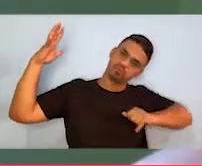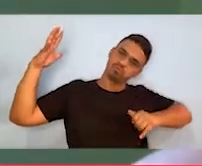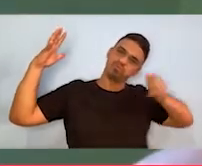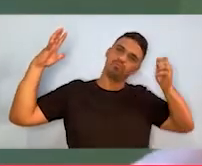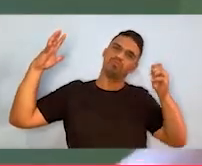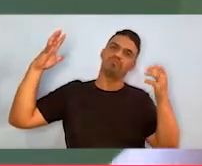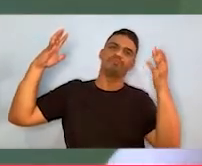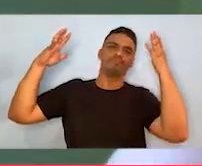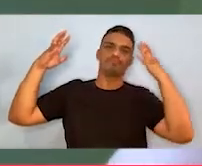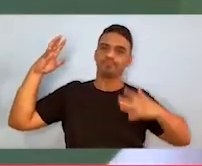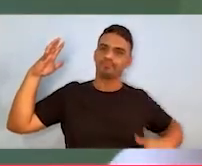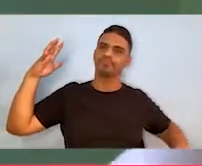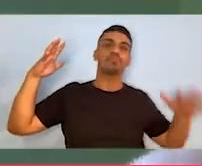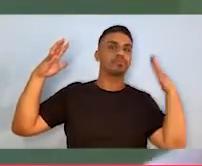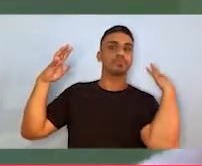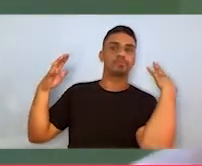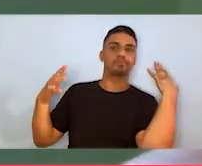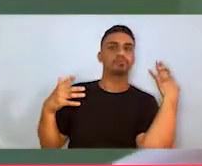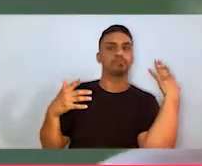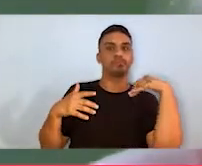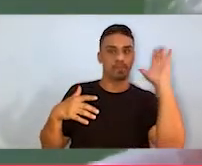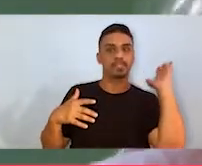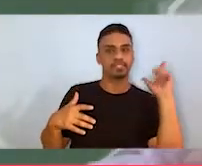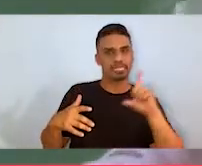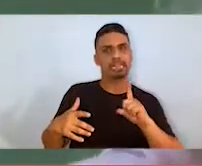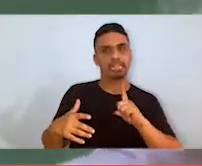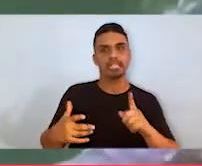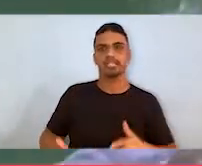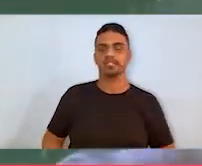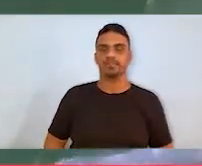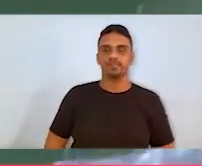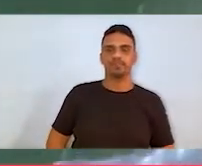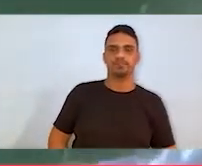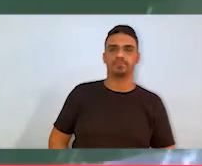mesmo em roupa, né, plástico, então.